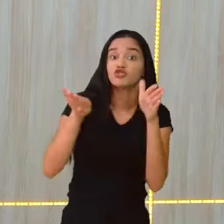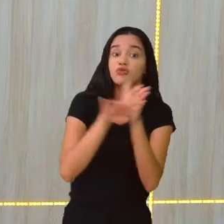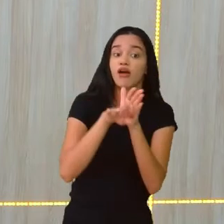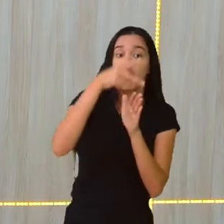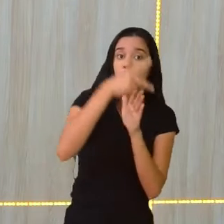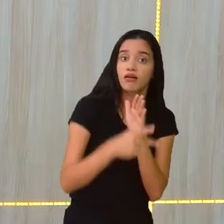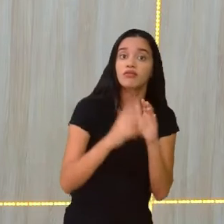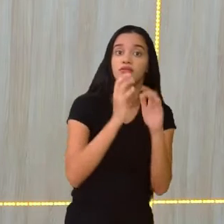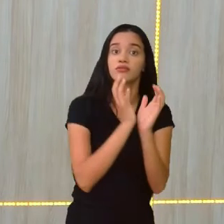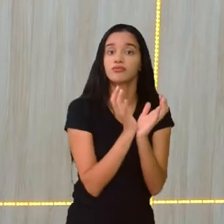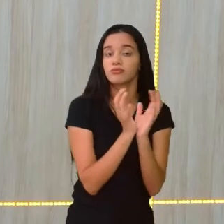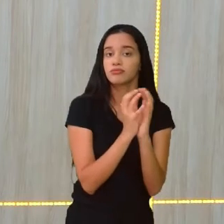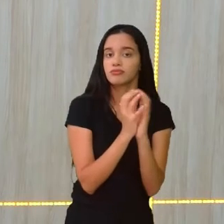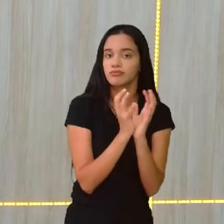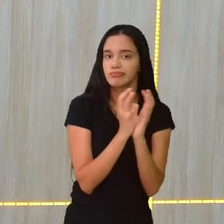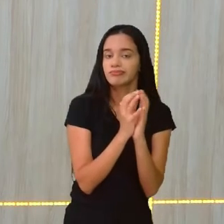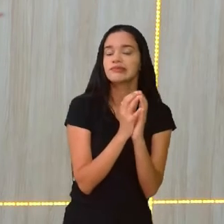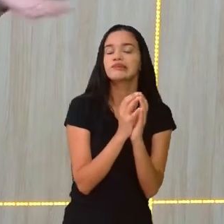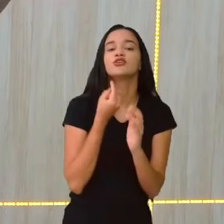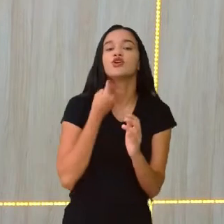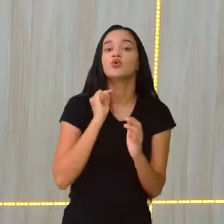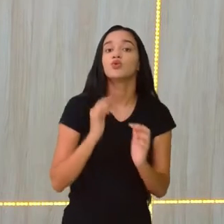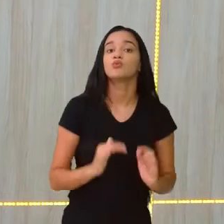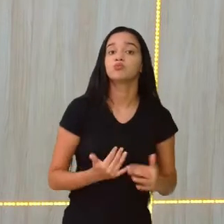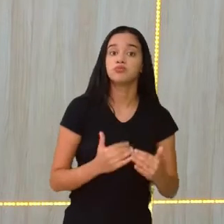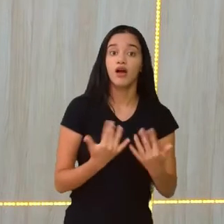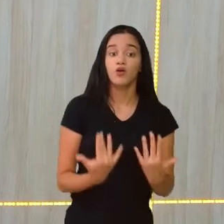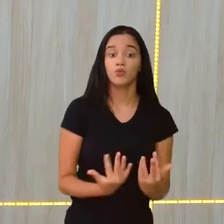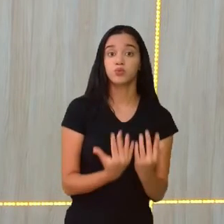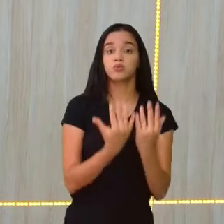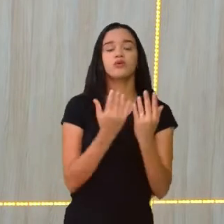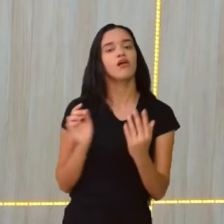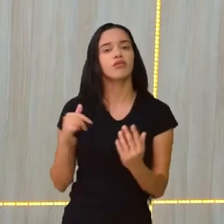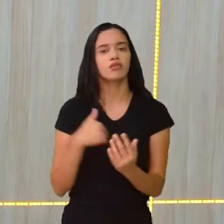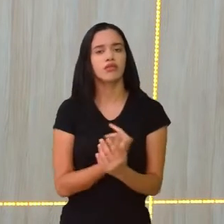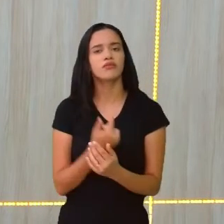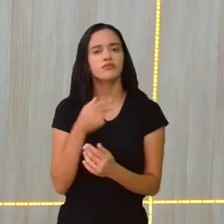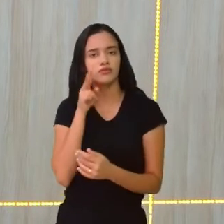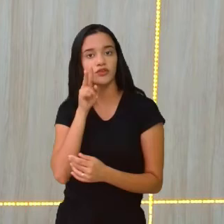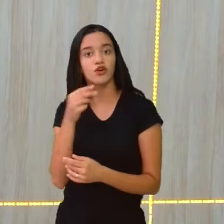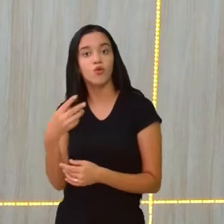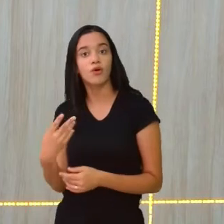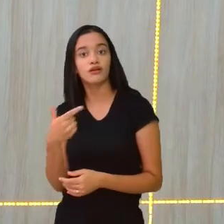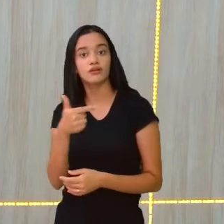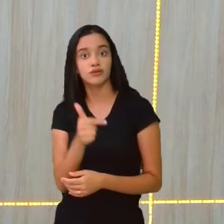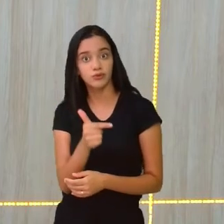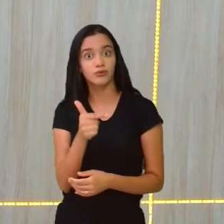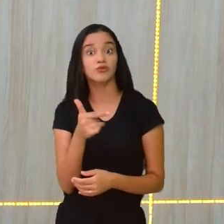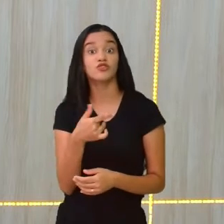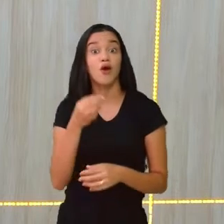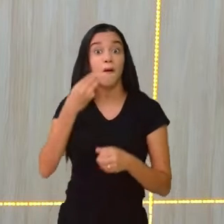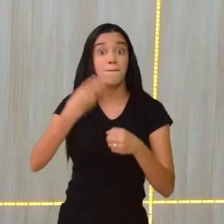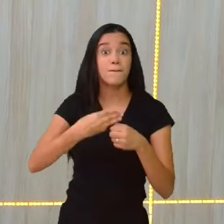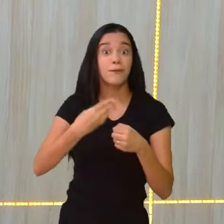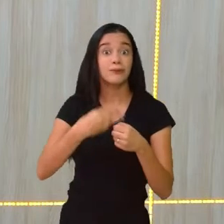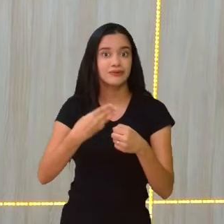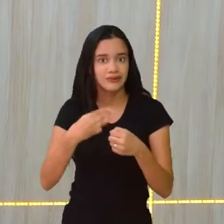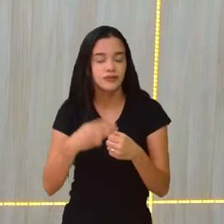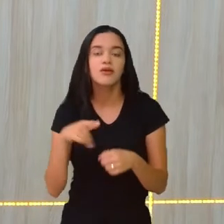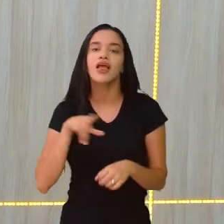um grande grau de poluição que ele vem nós vimos aí 42 municípios que ele passa, né? E ele